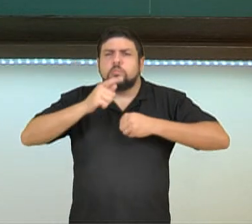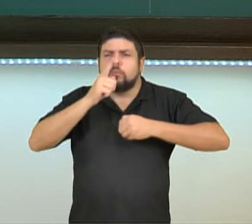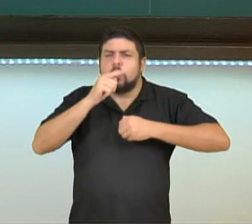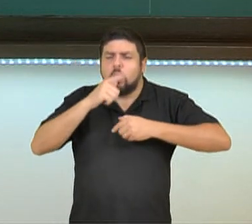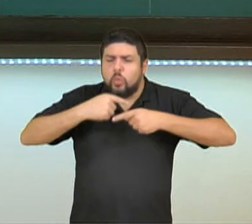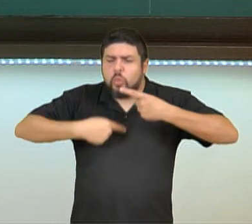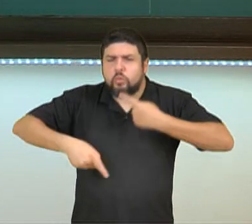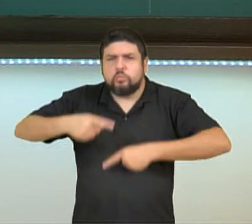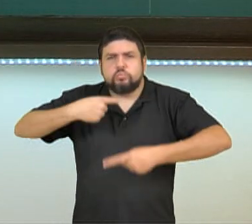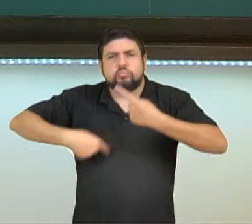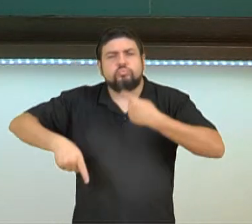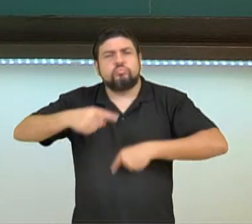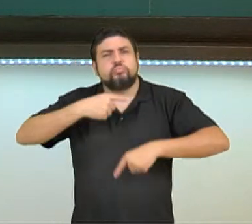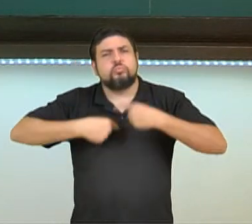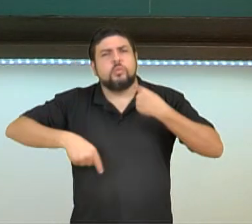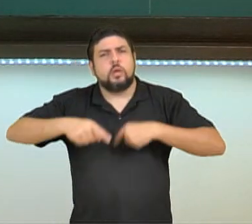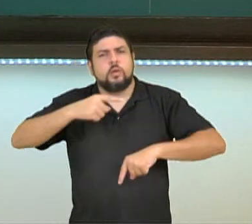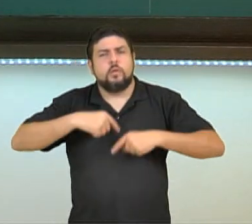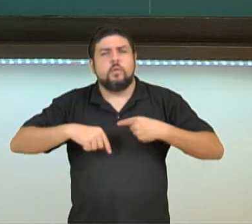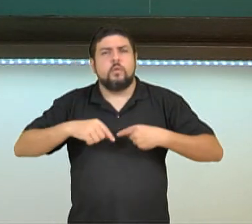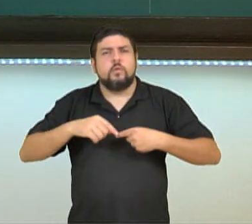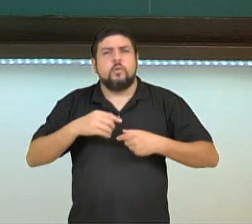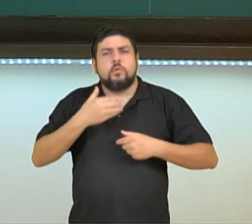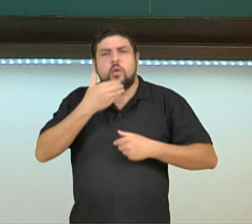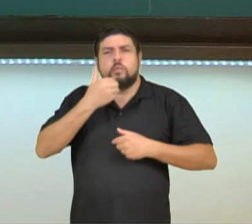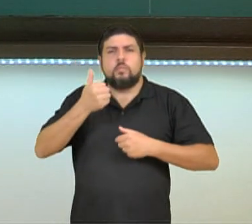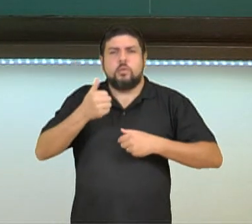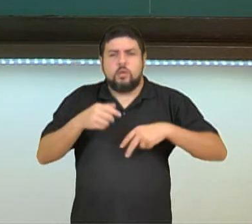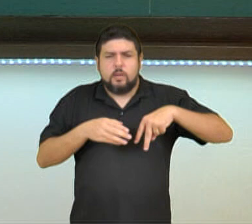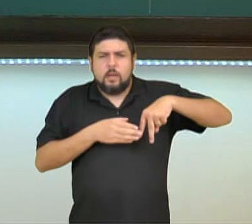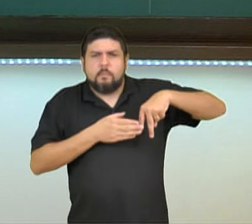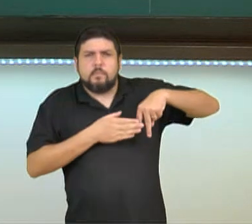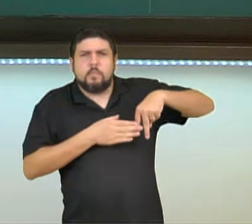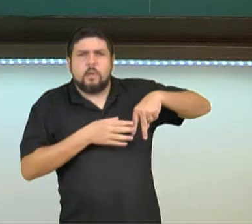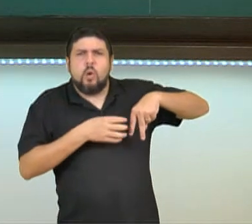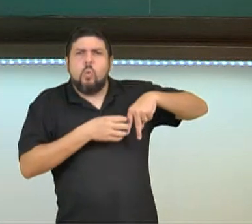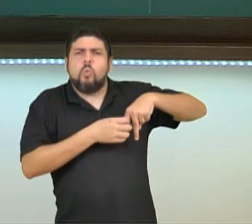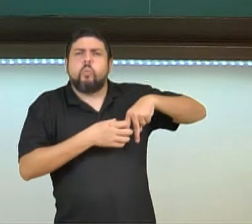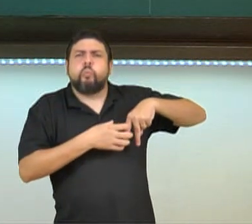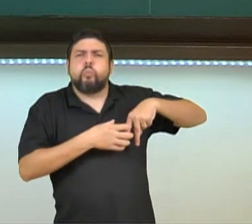Isso ajuda a reduzir esses inchaços e aquela sensação